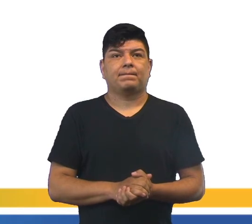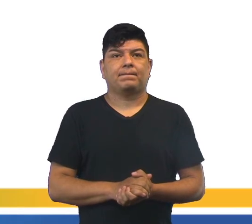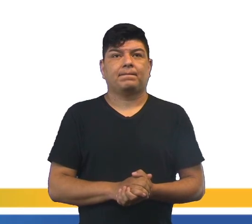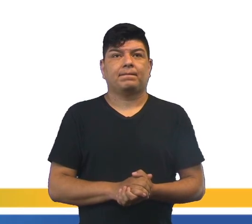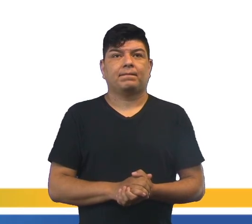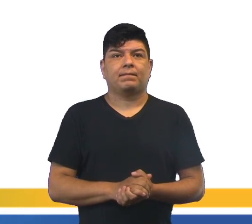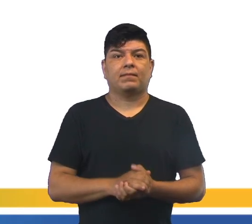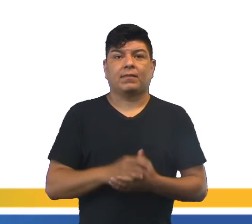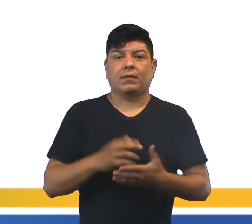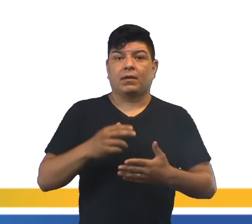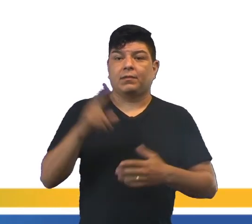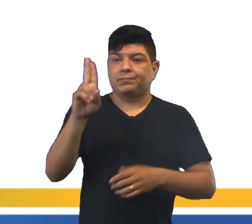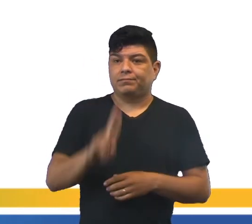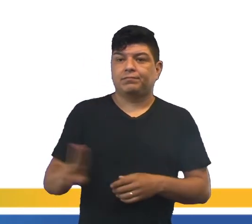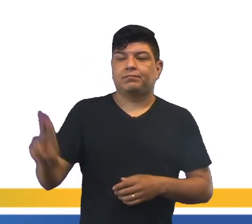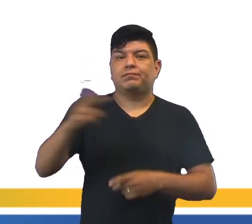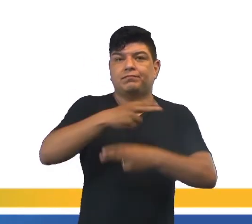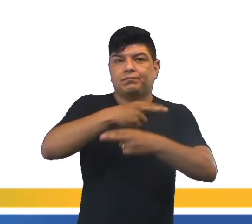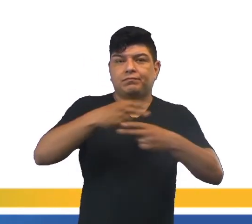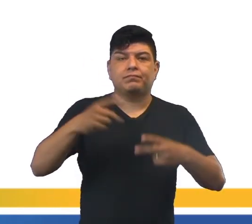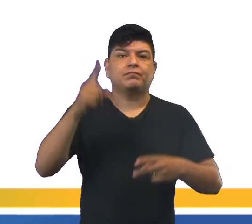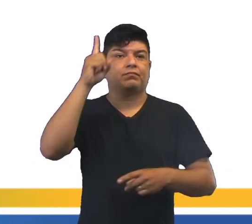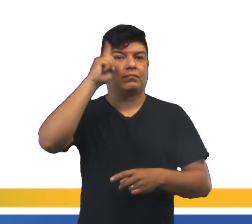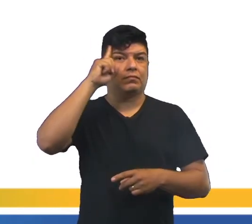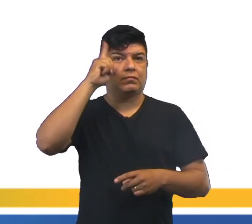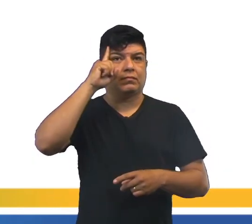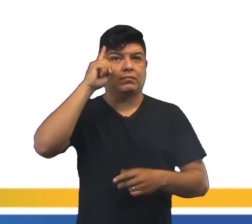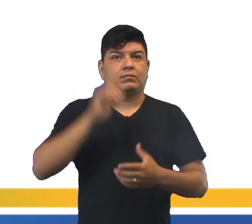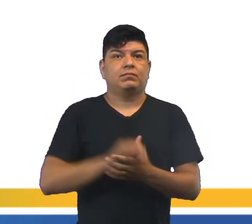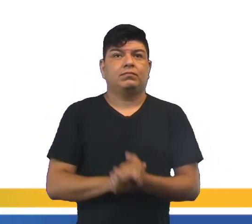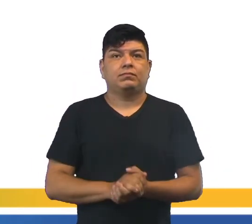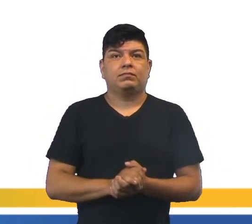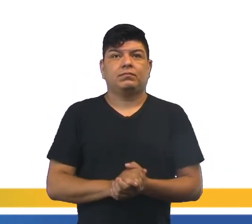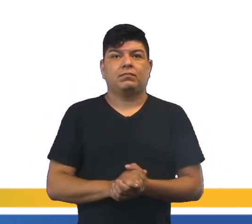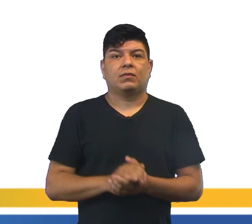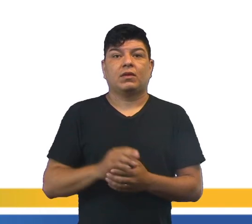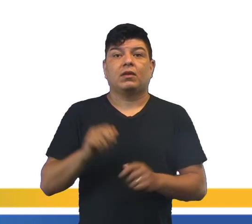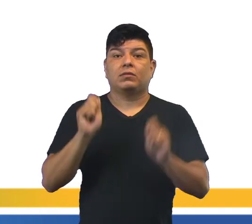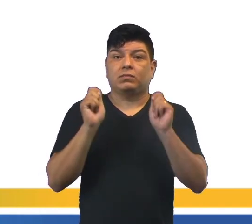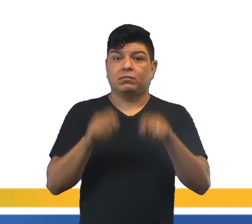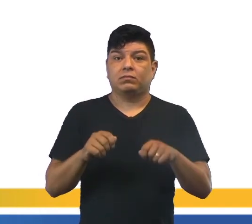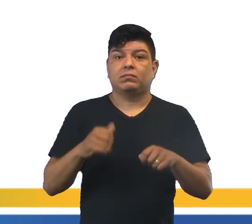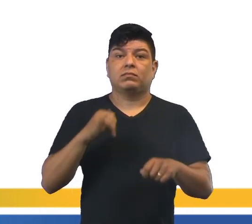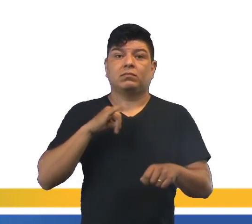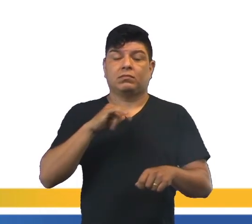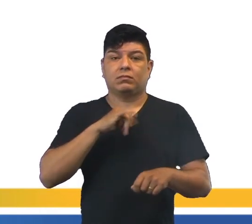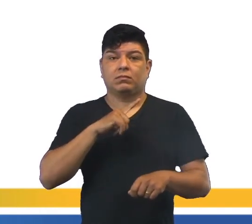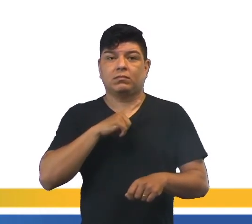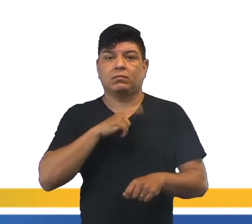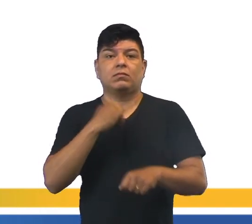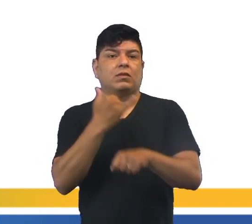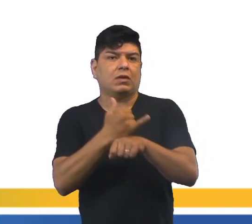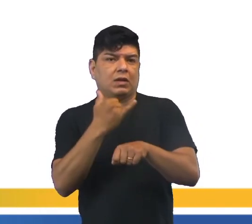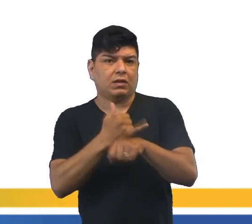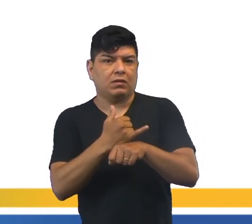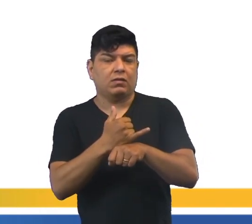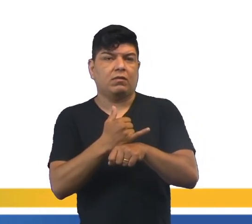O utensílio de uso cotidiano, ferramentas que contêm ferro em sua liga